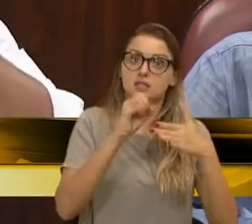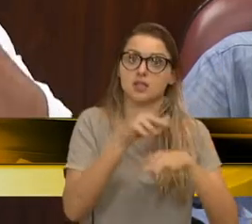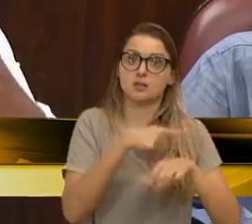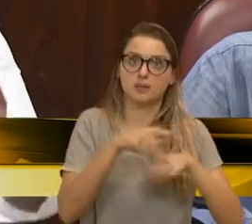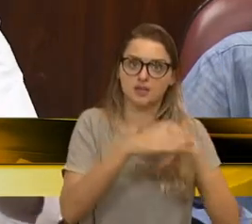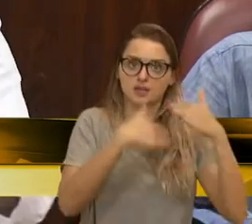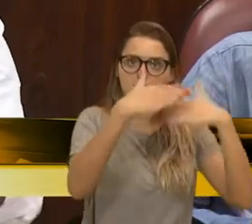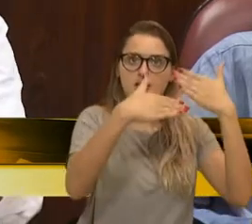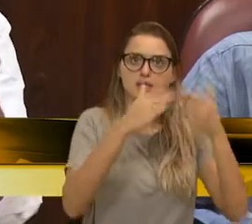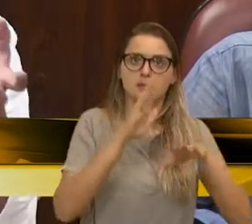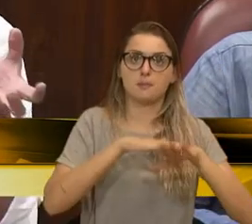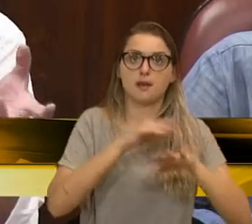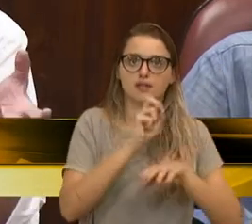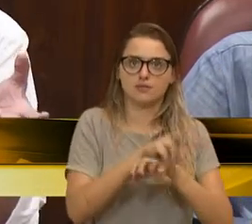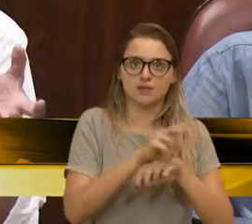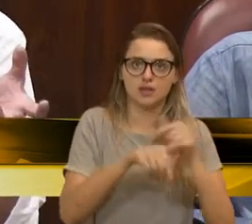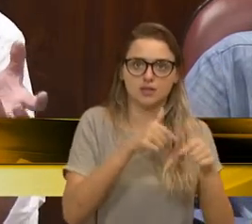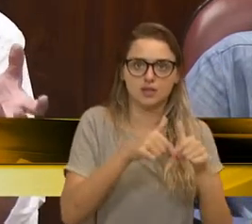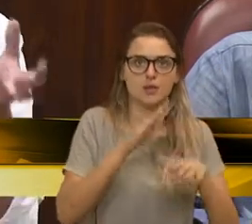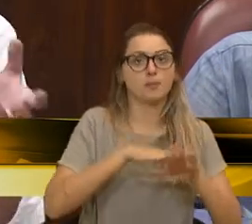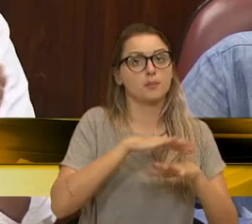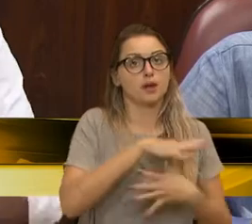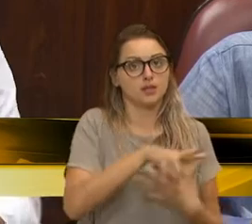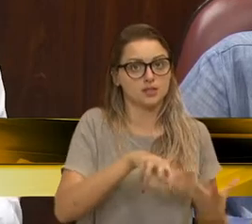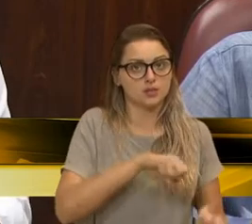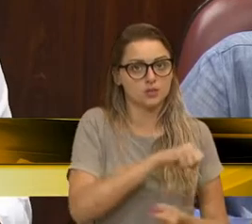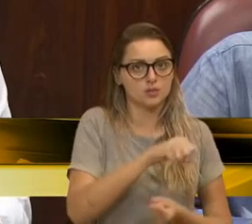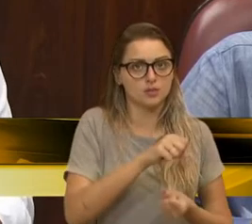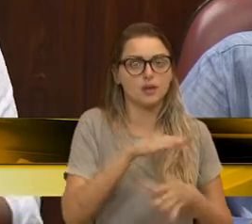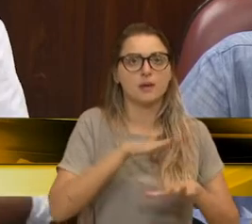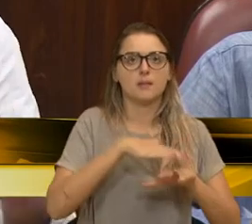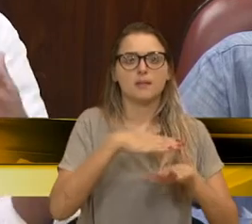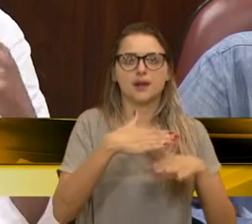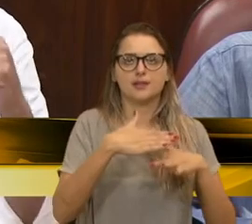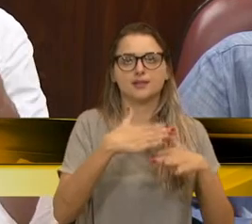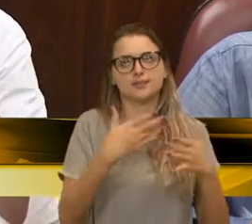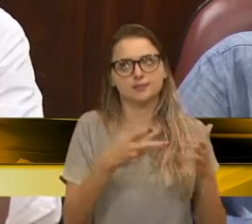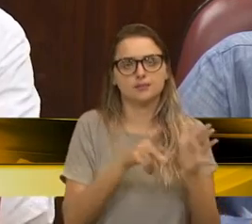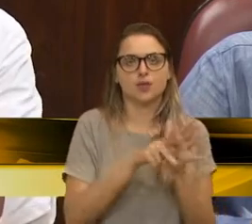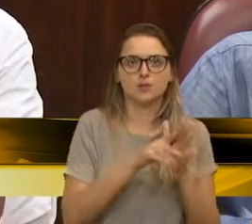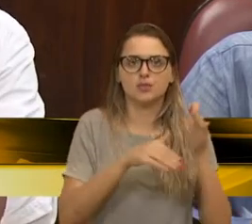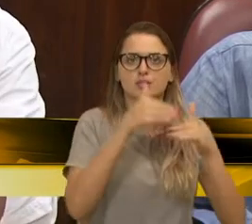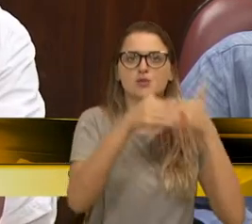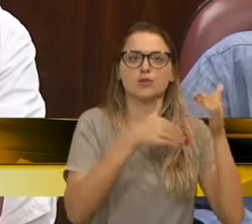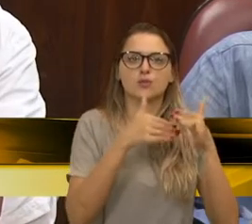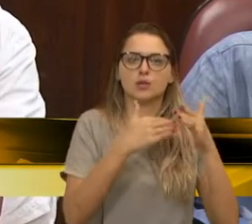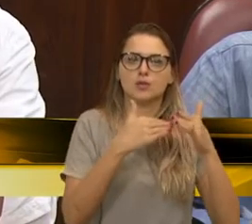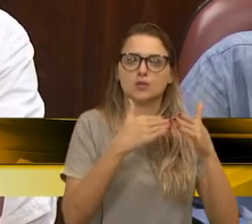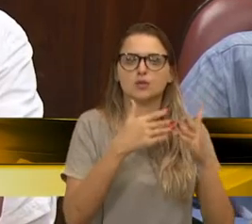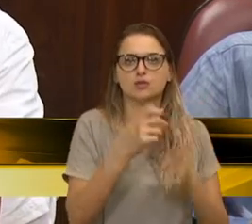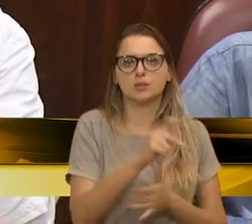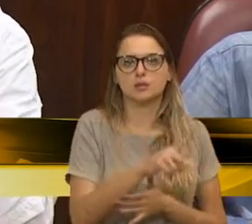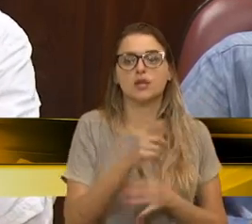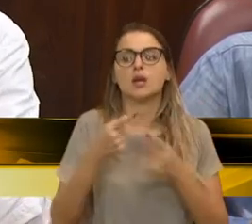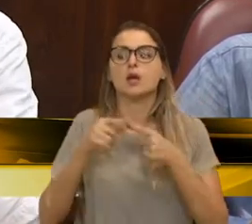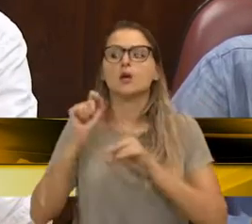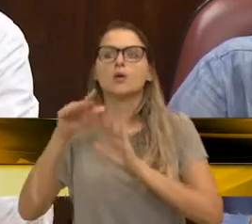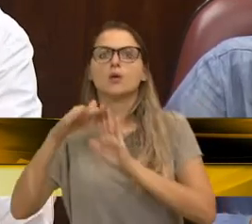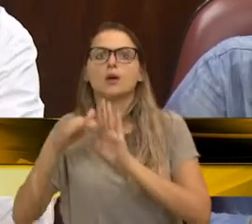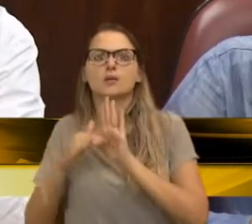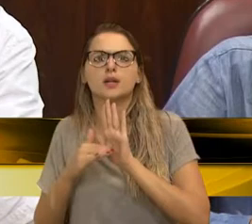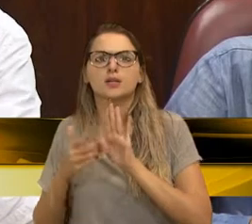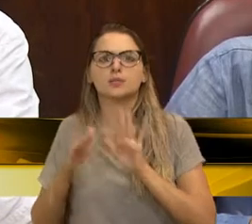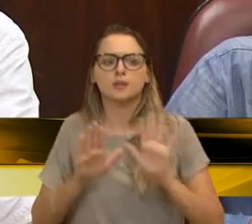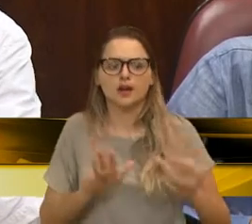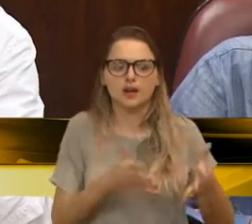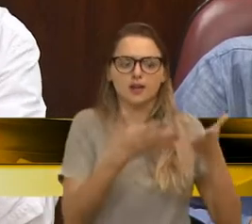mais contribuição, maior sustentabilidade da Previdência. E aí a gente pergunta, qual é o plano do governo para aquecer a